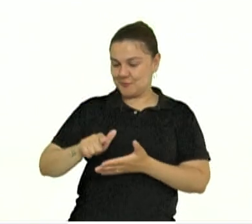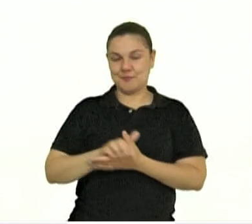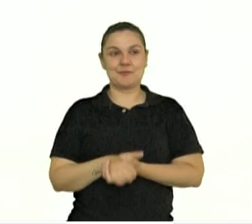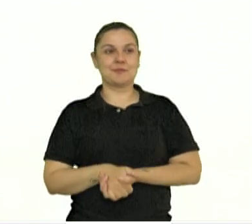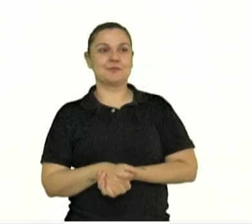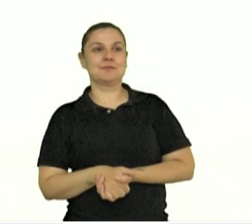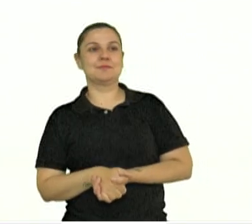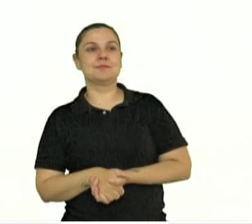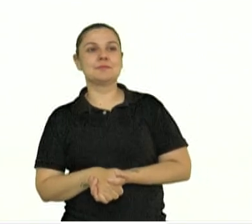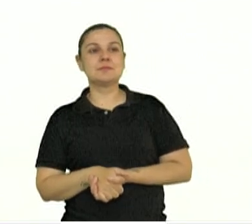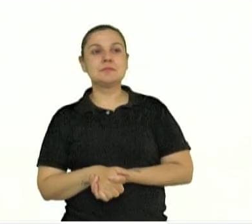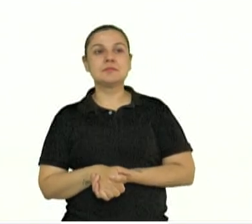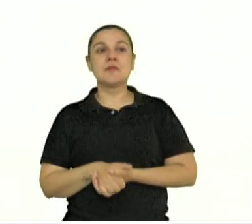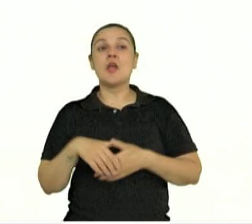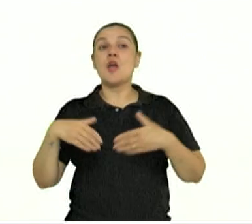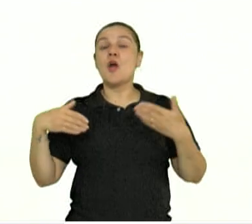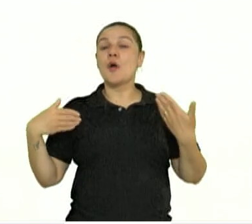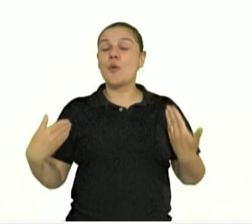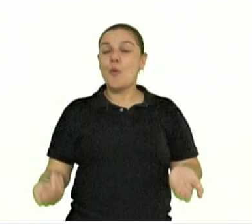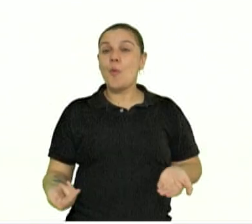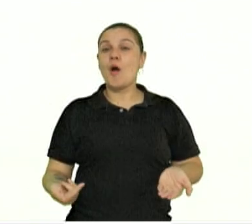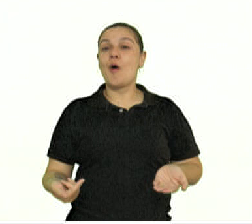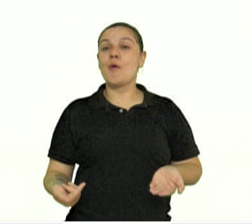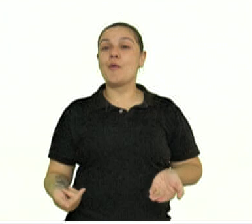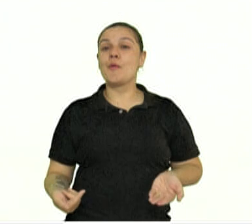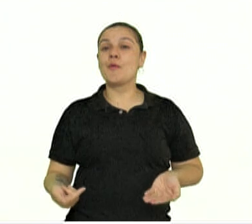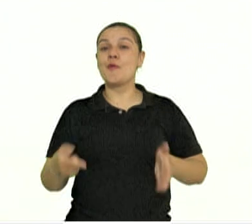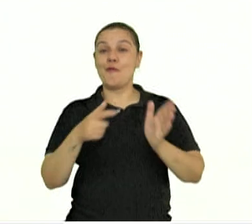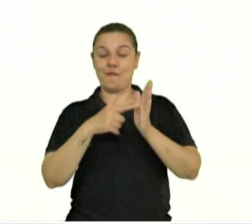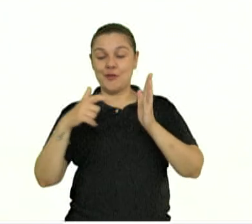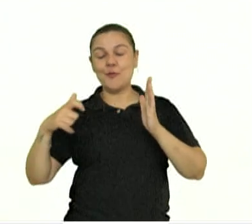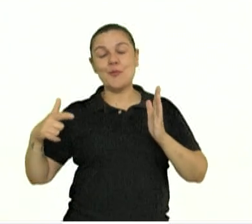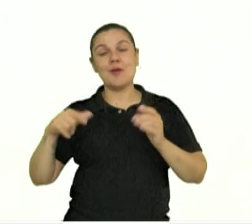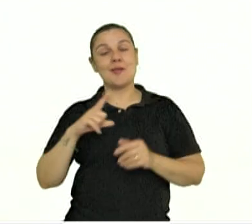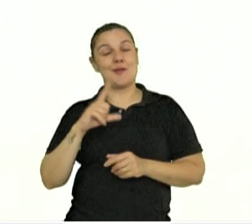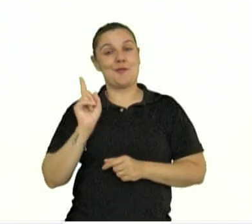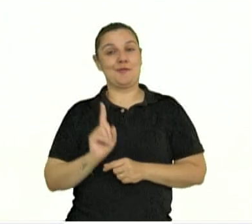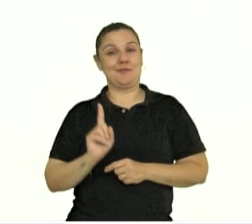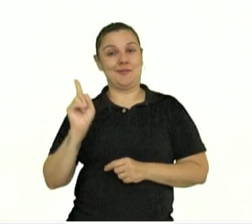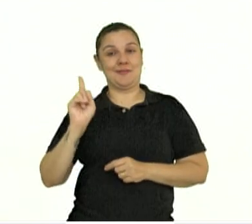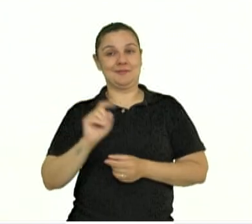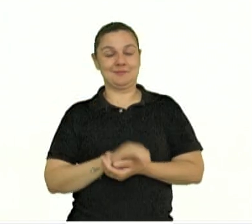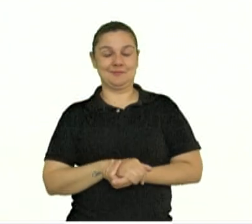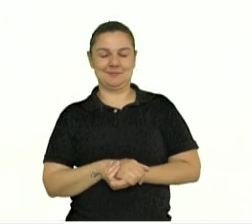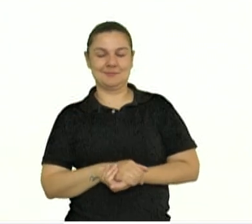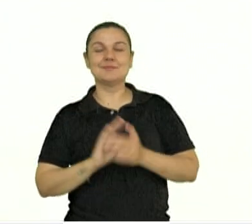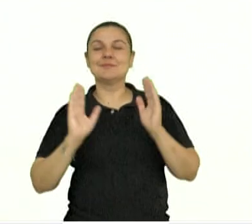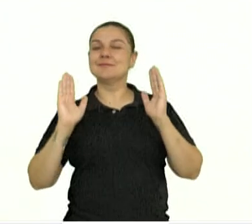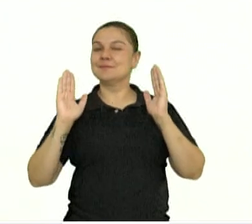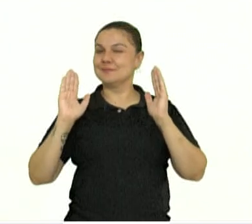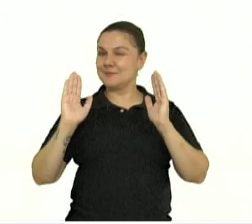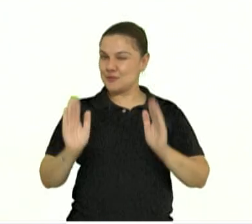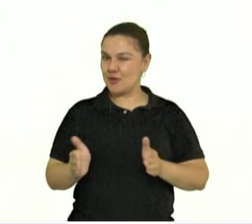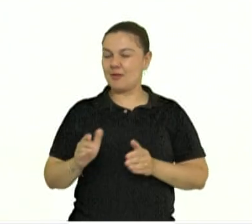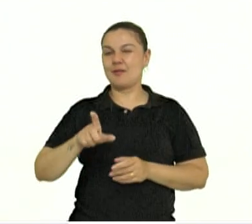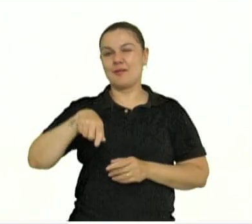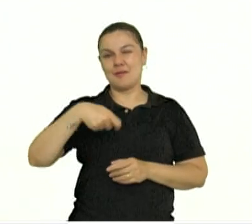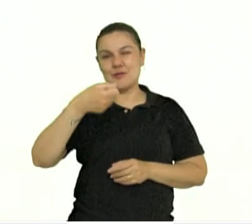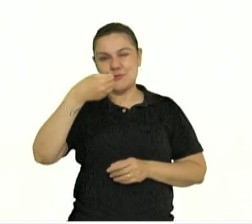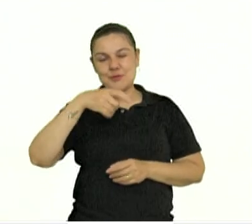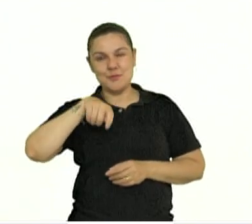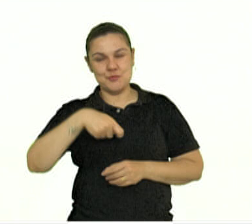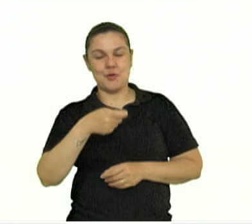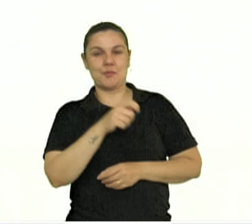a primeira estrofe e quais são as figuras de linguagem encontradas na estrofe. Nós já estudamos bastante figuras